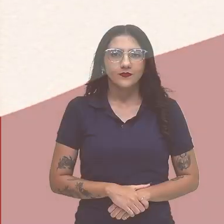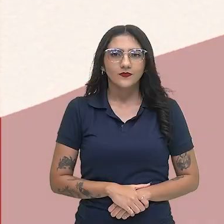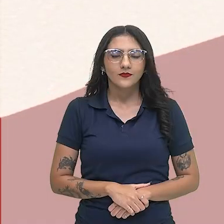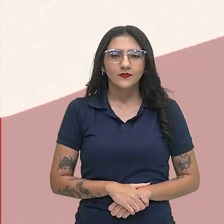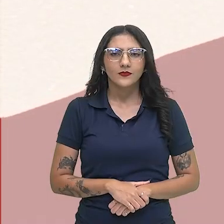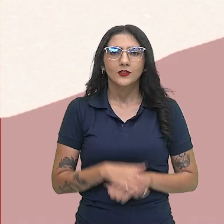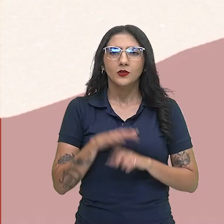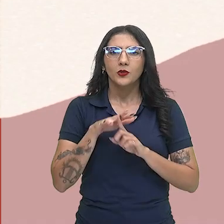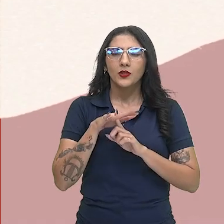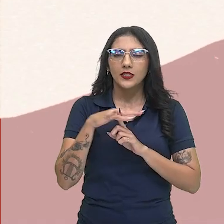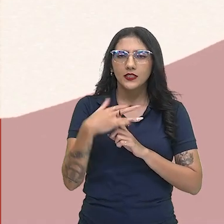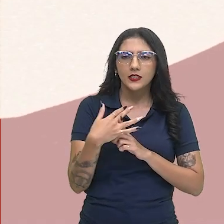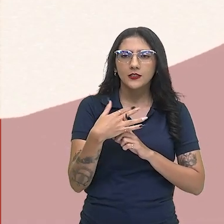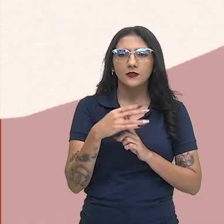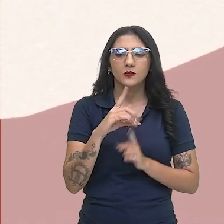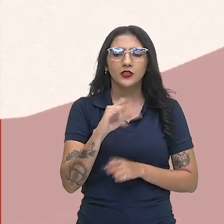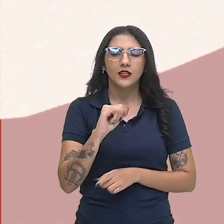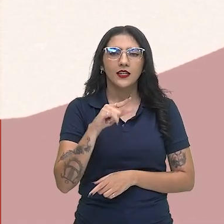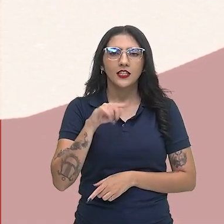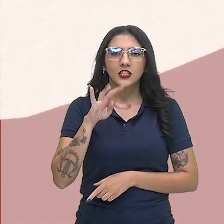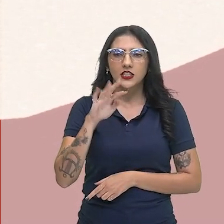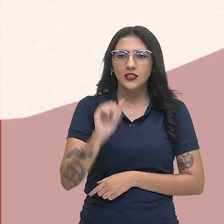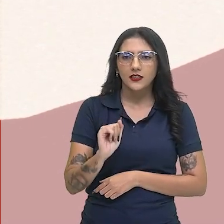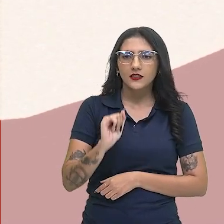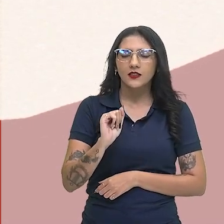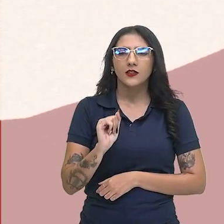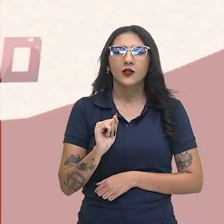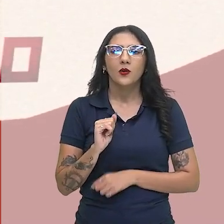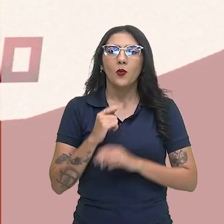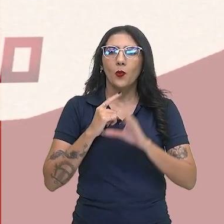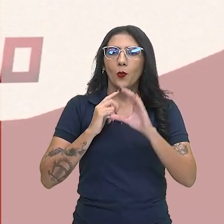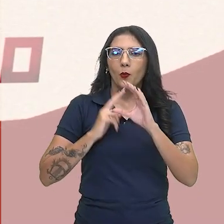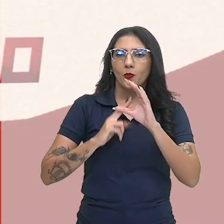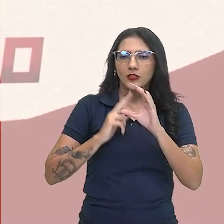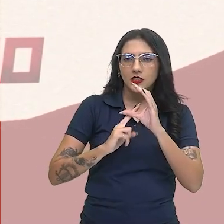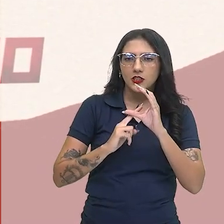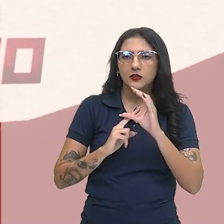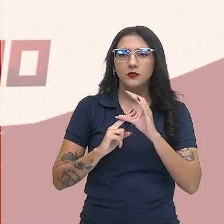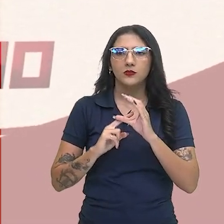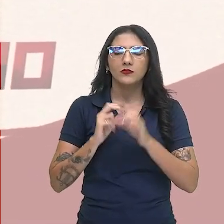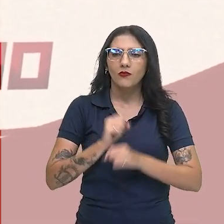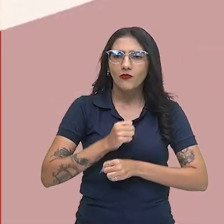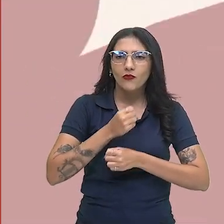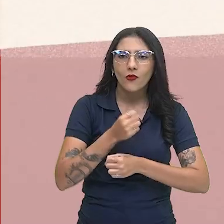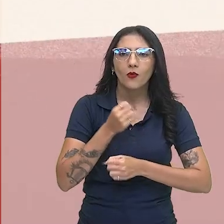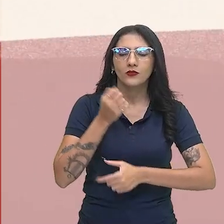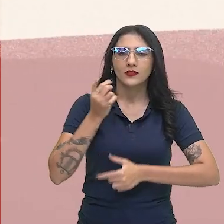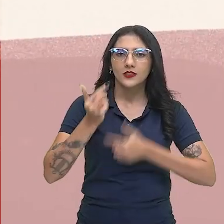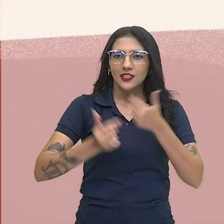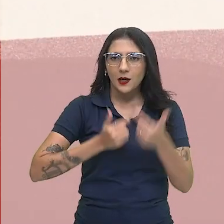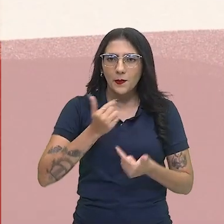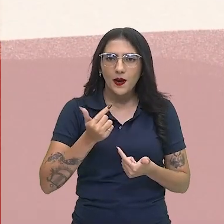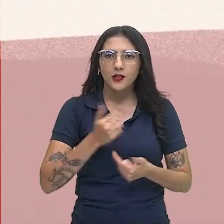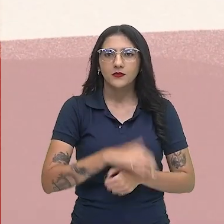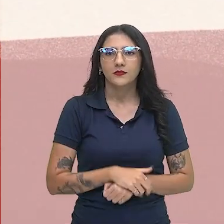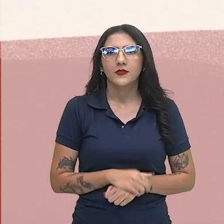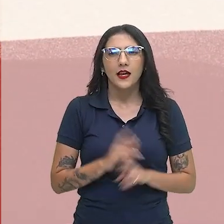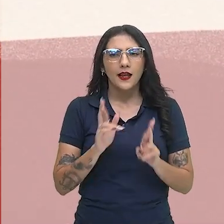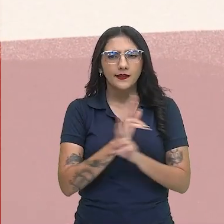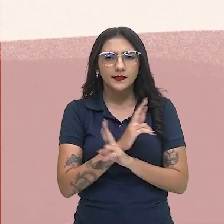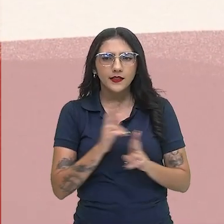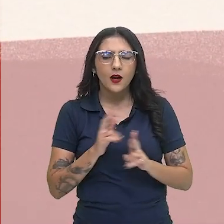Socialismo, dialética, comunismo, força de trabalho, relação de